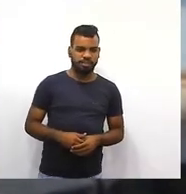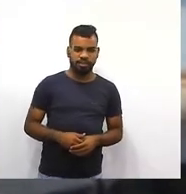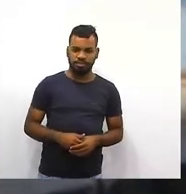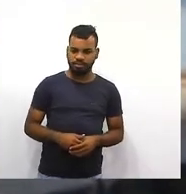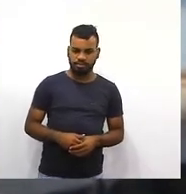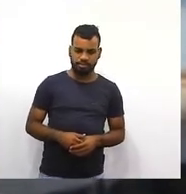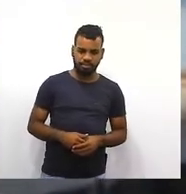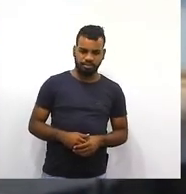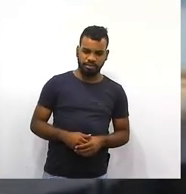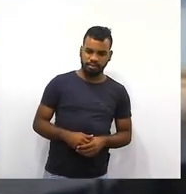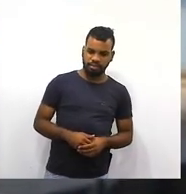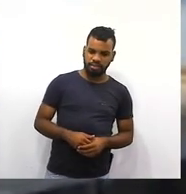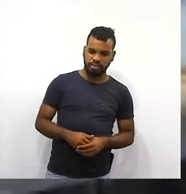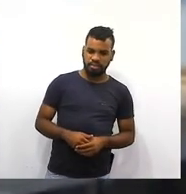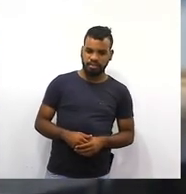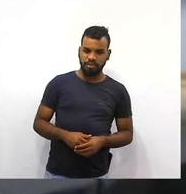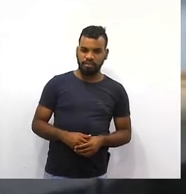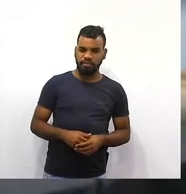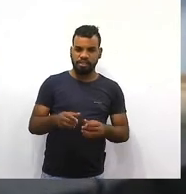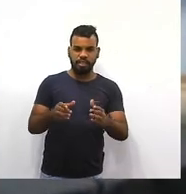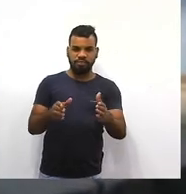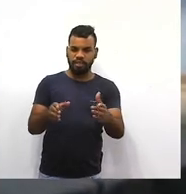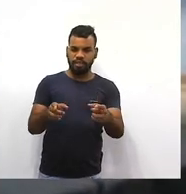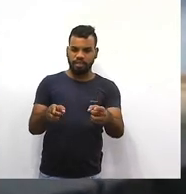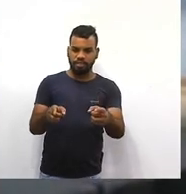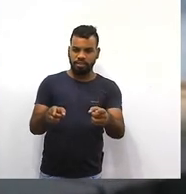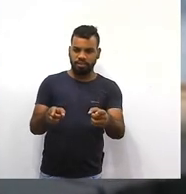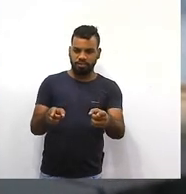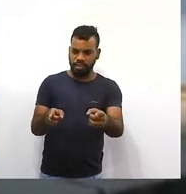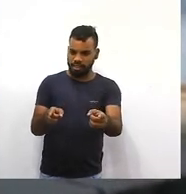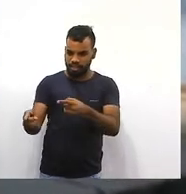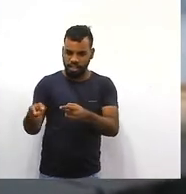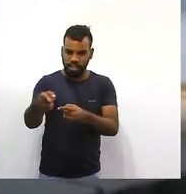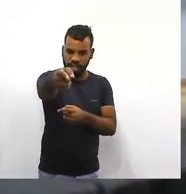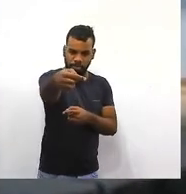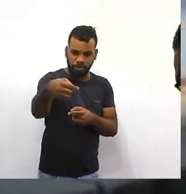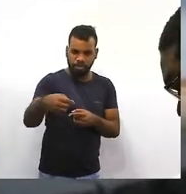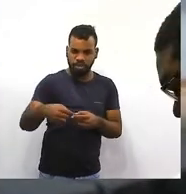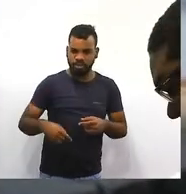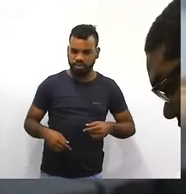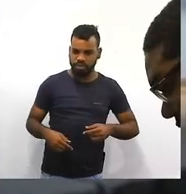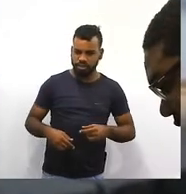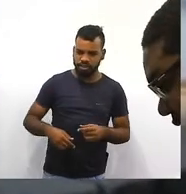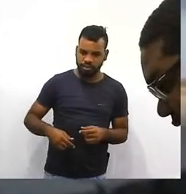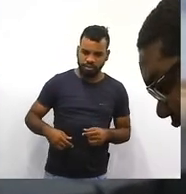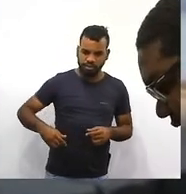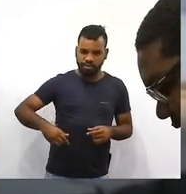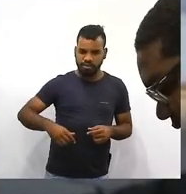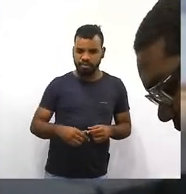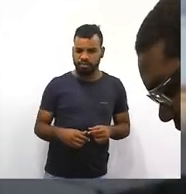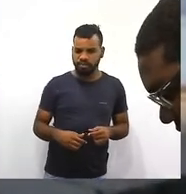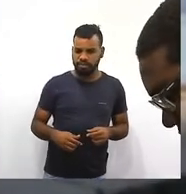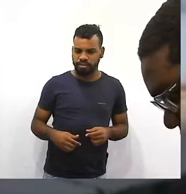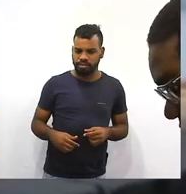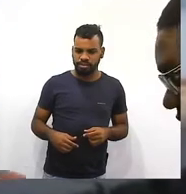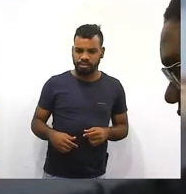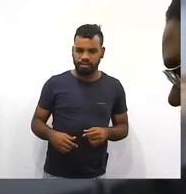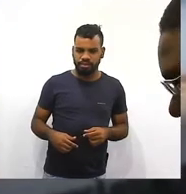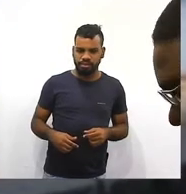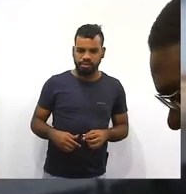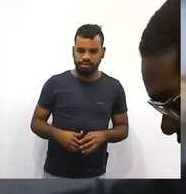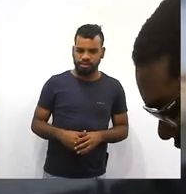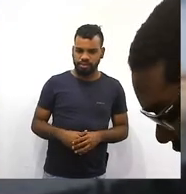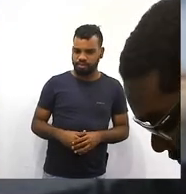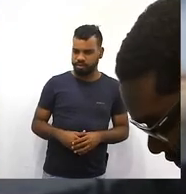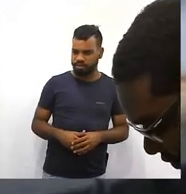nos assistindo, né? Quem manda um alô aí pra gente, pode mandar, manda um retorno. Pode mandar aqui no meu... Pode mandar aqui, Bento,